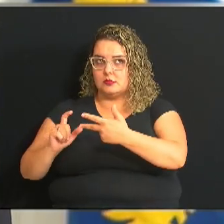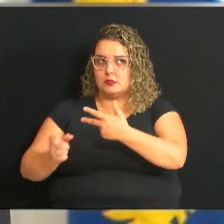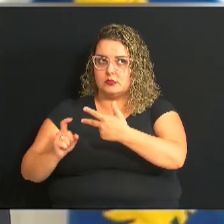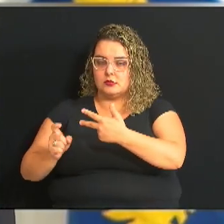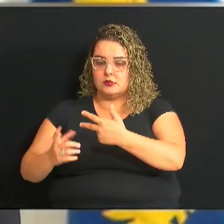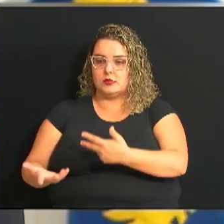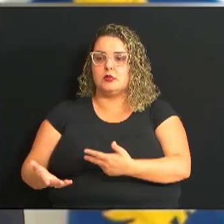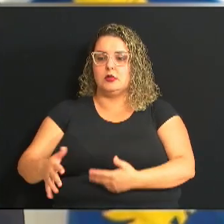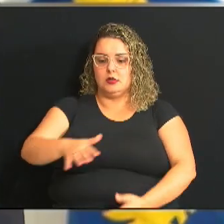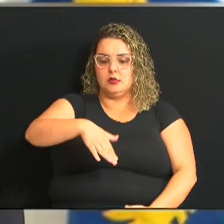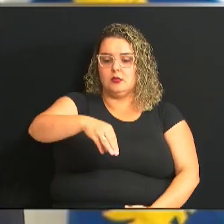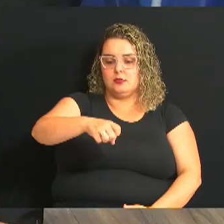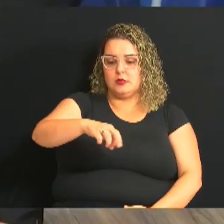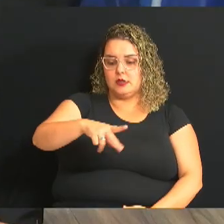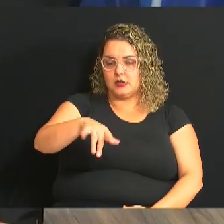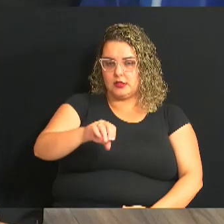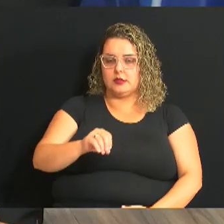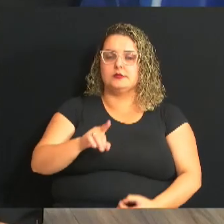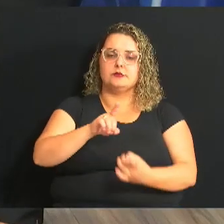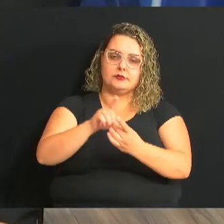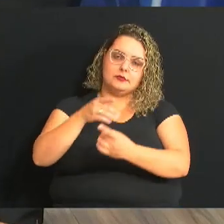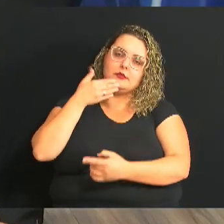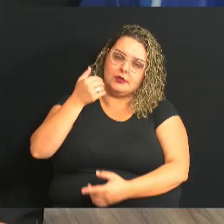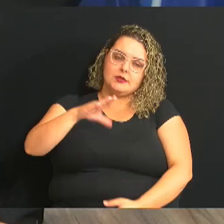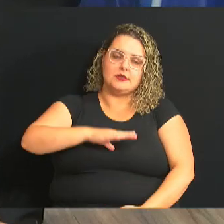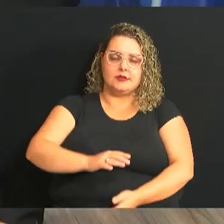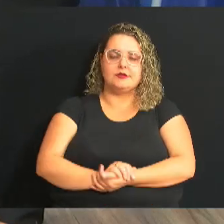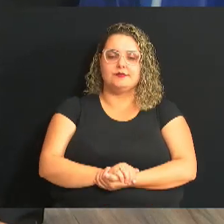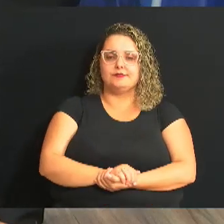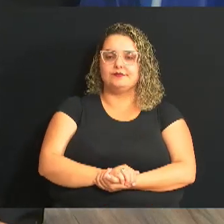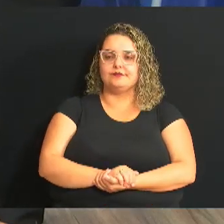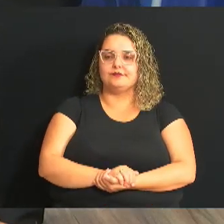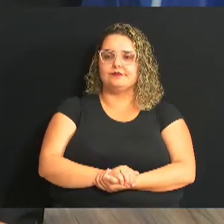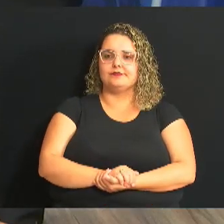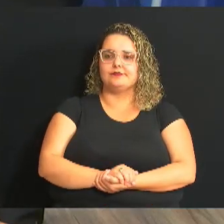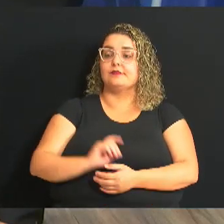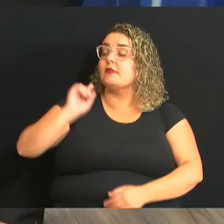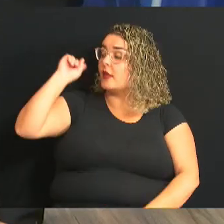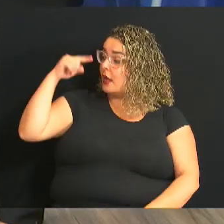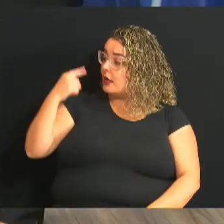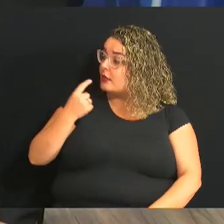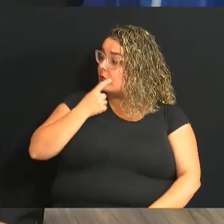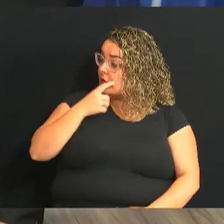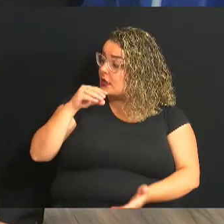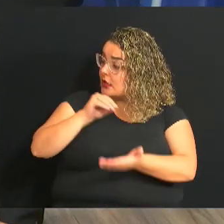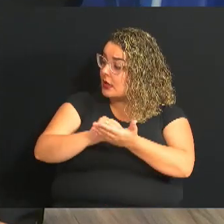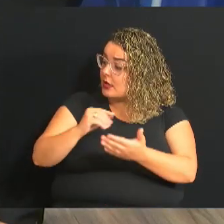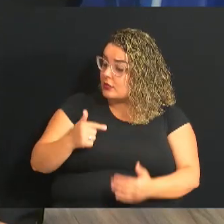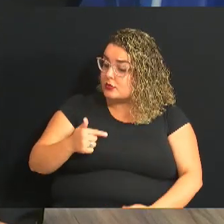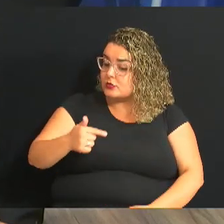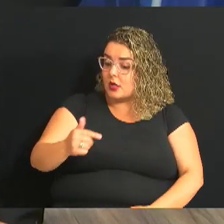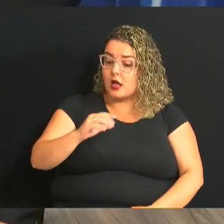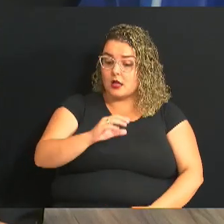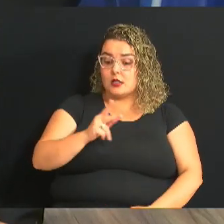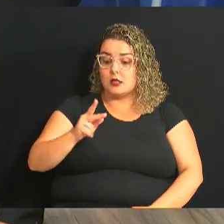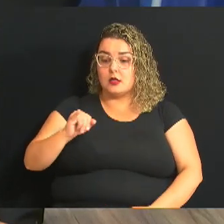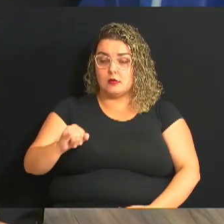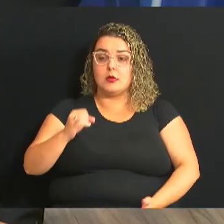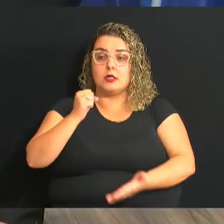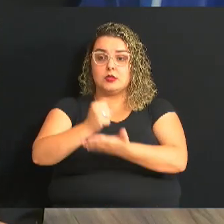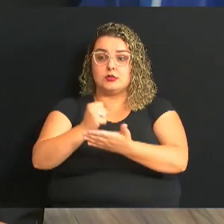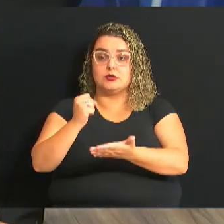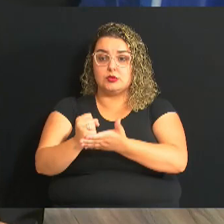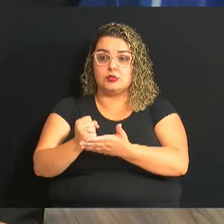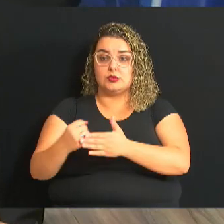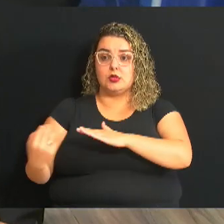atender melhor a cidade. E Mirna Abreu, na última semana, a CPI dos contratos